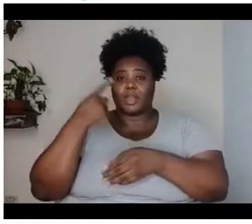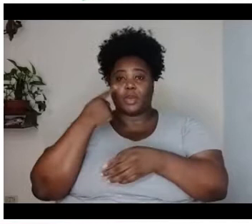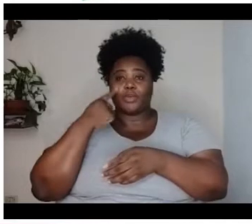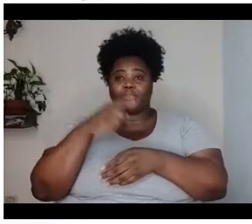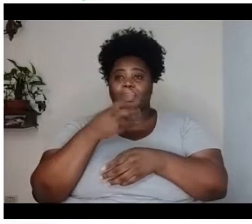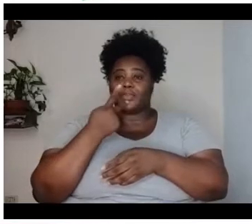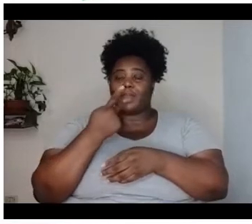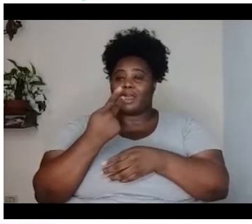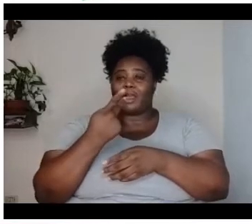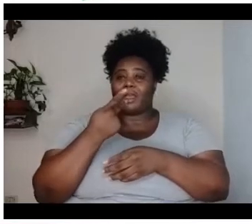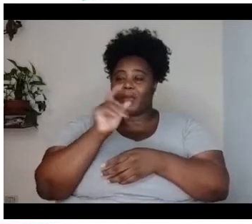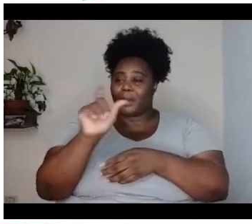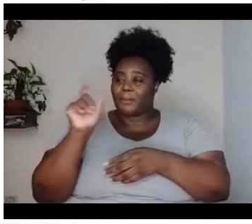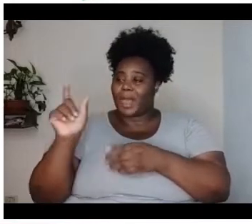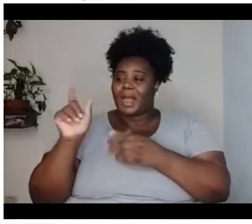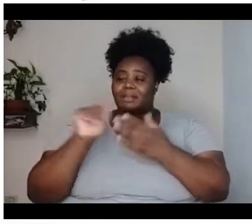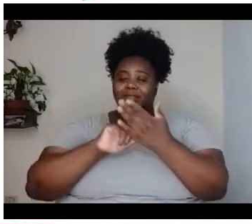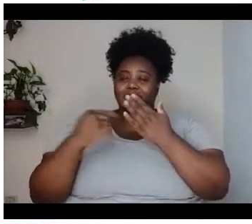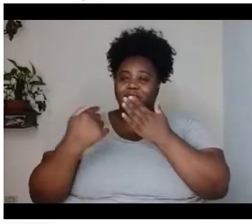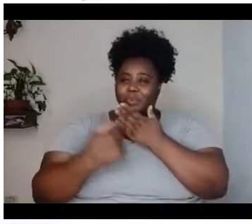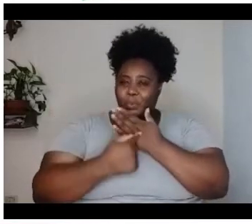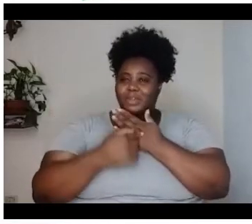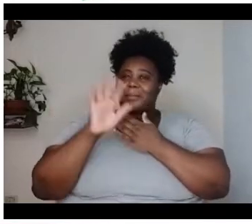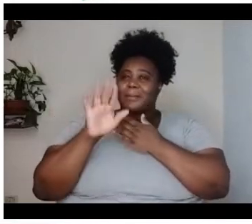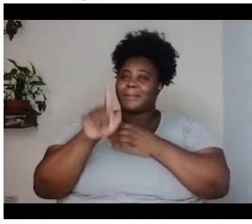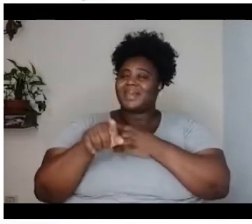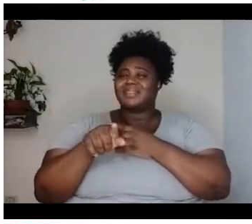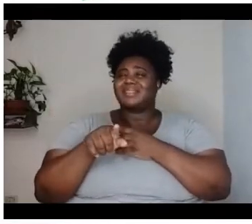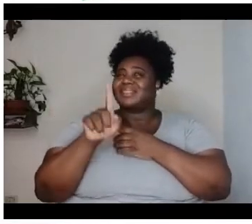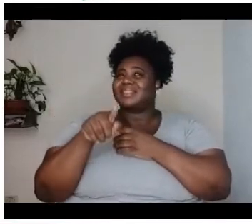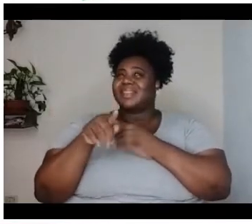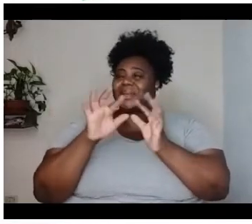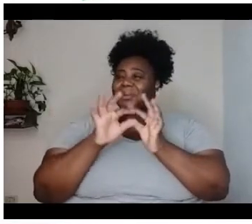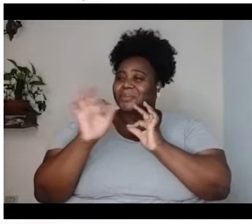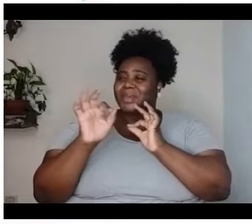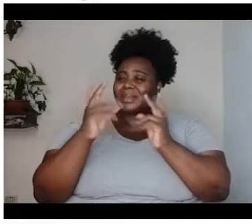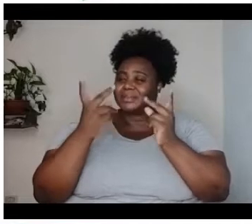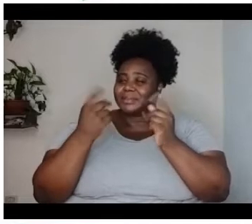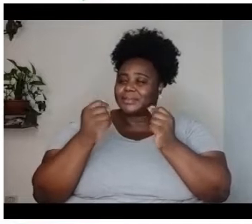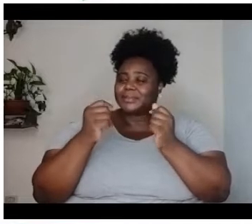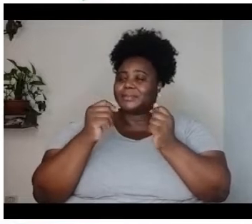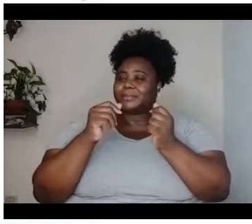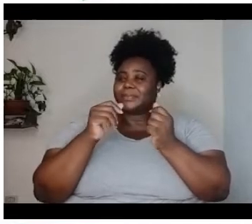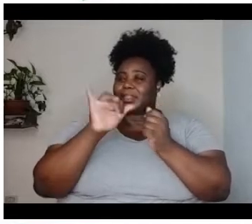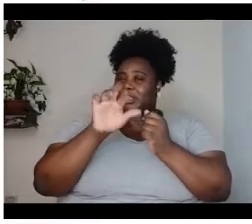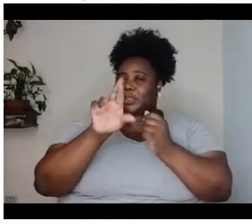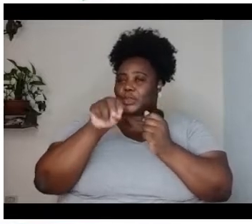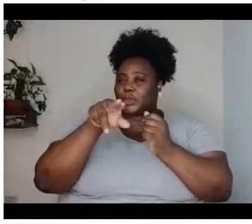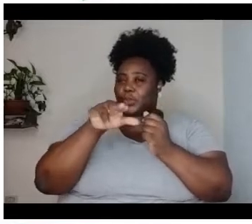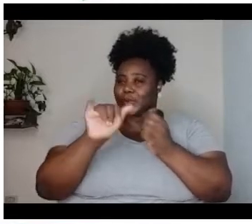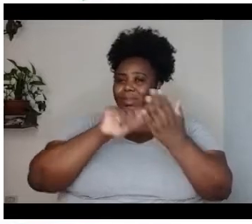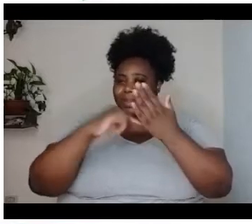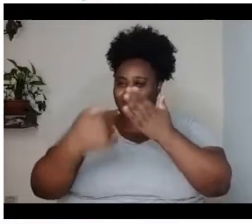ironia, né, associada ao seu trabalho, mas acho que é mais sofisticado ainda do que a ironia, né? Assim, eu queria que